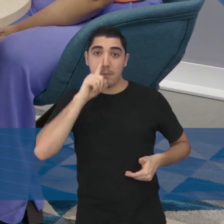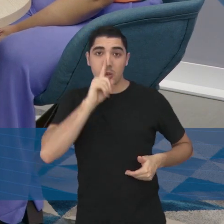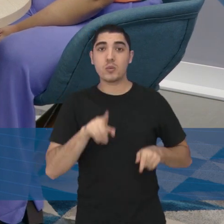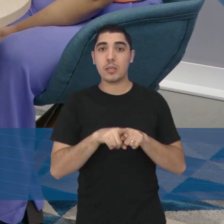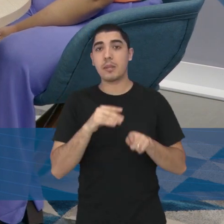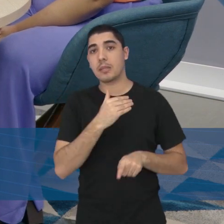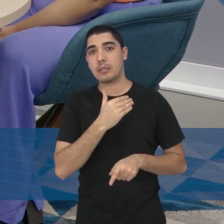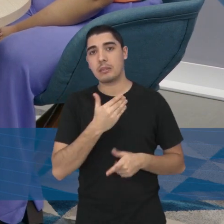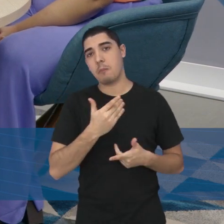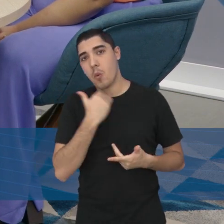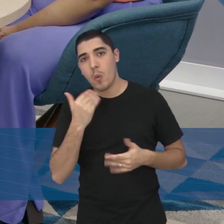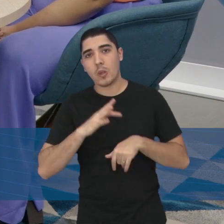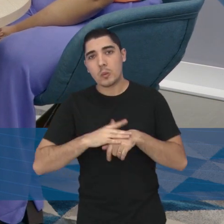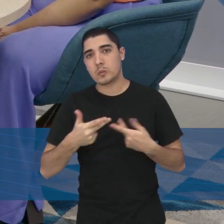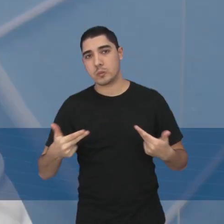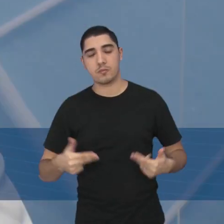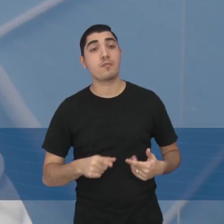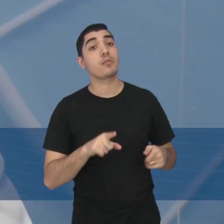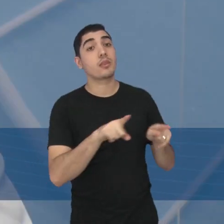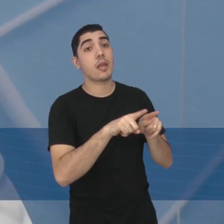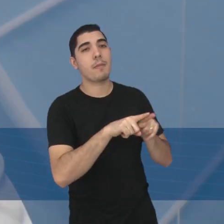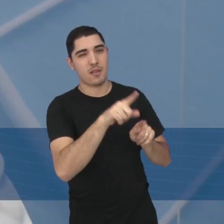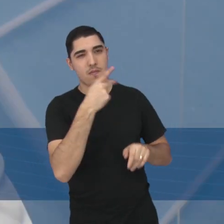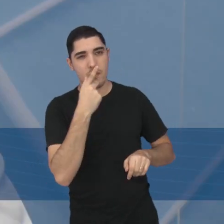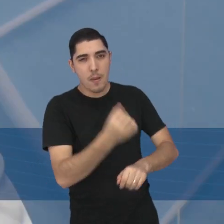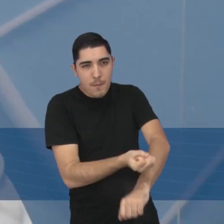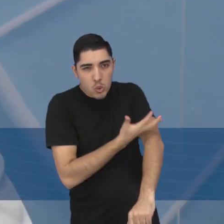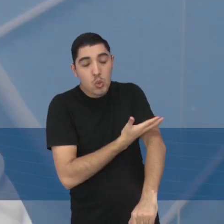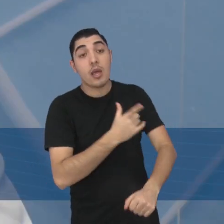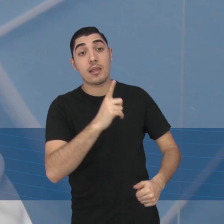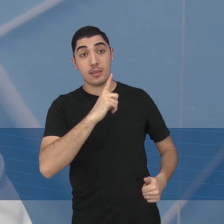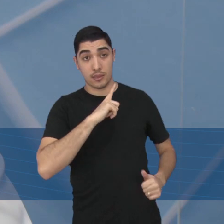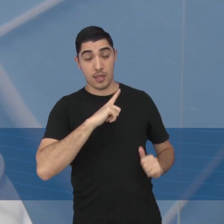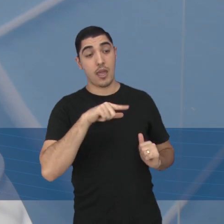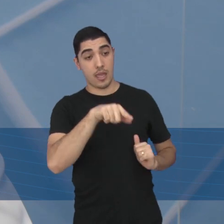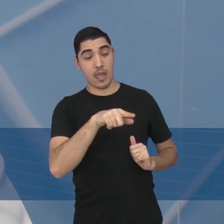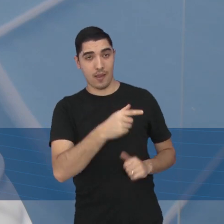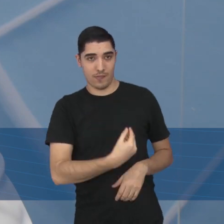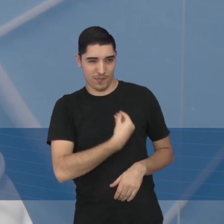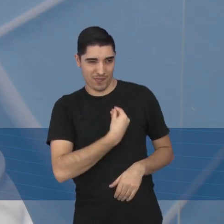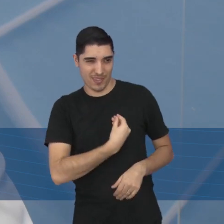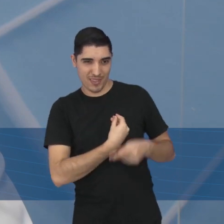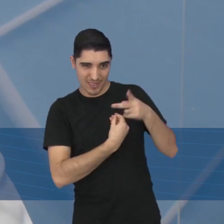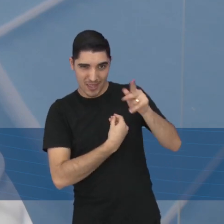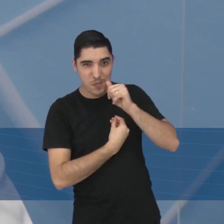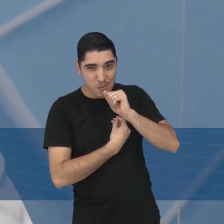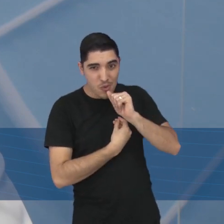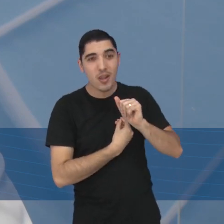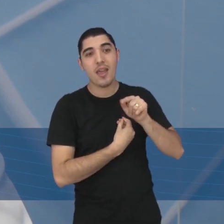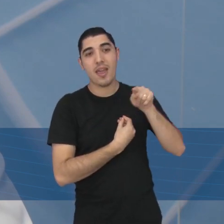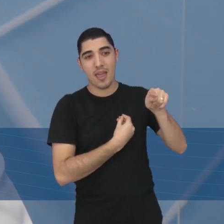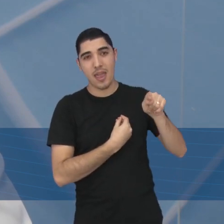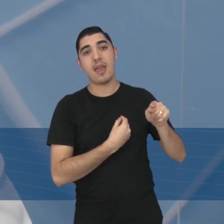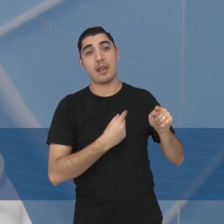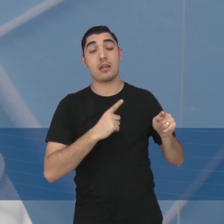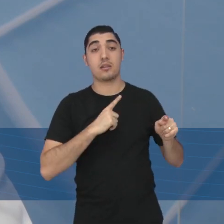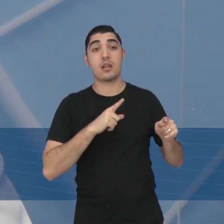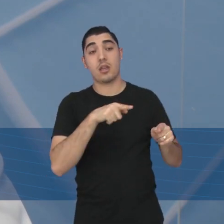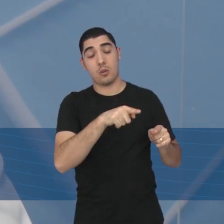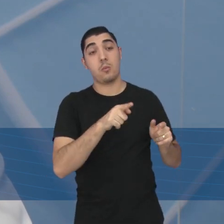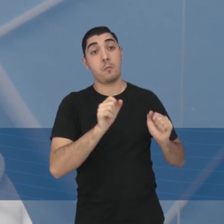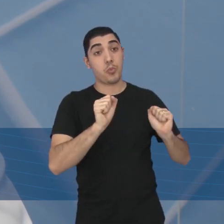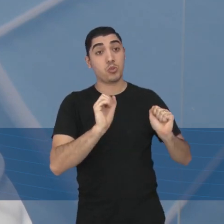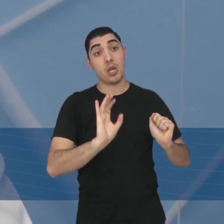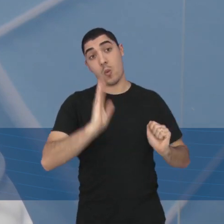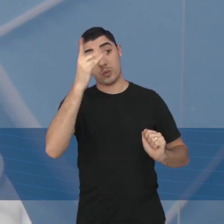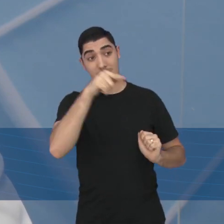fala de saúde emocional, né, da parte emocional, existe uma janela aí na vida da mulher que ela, sim, pode